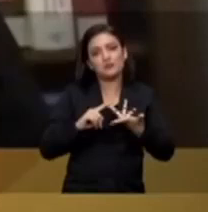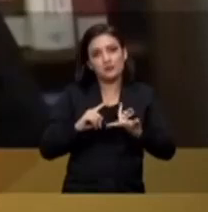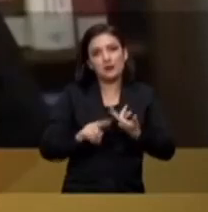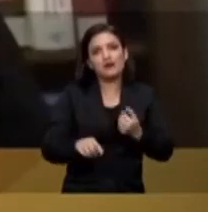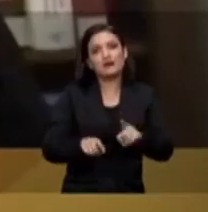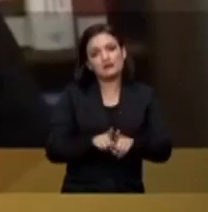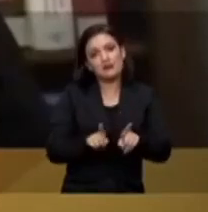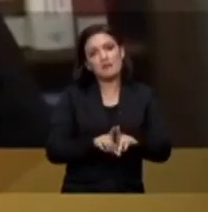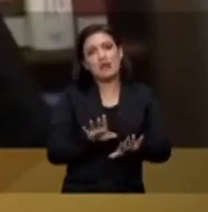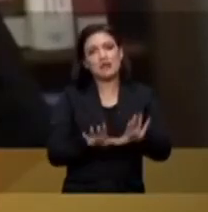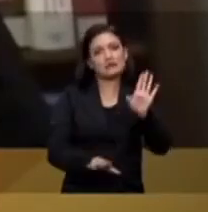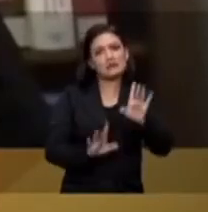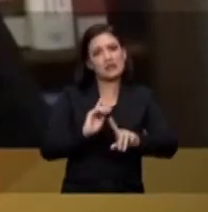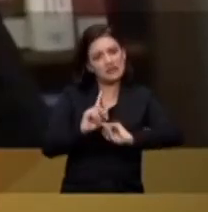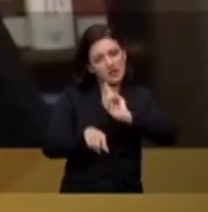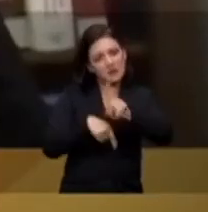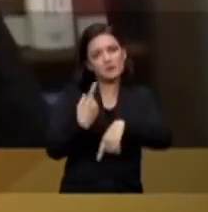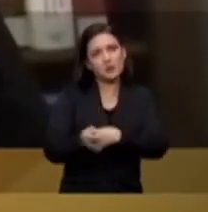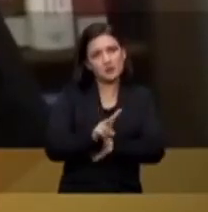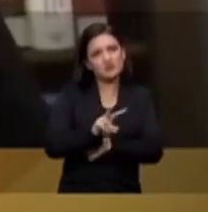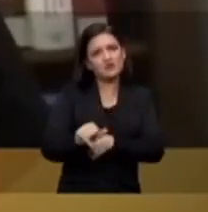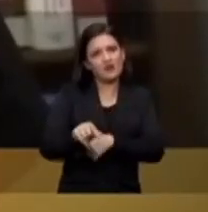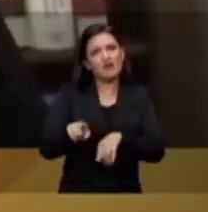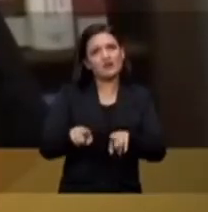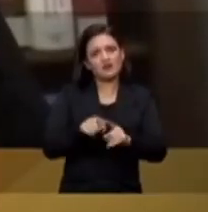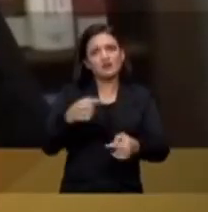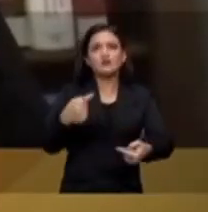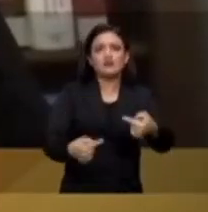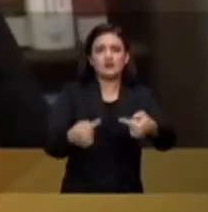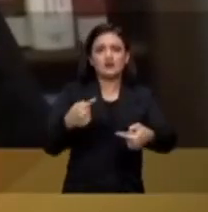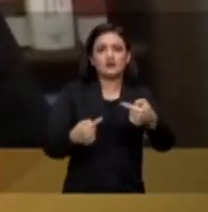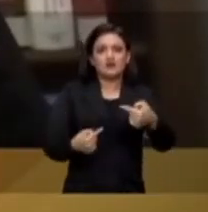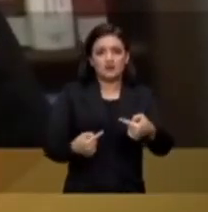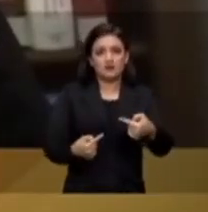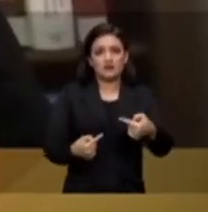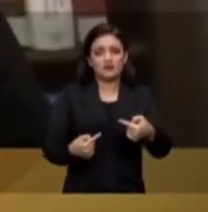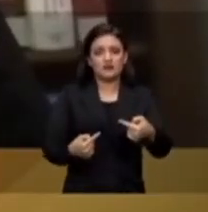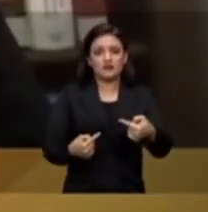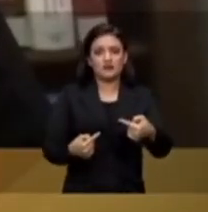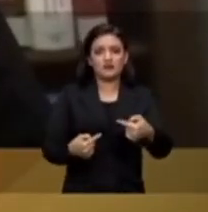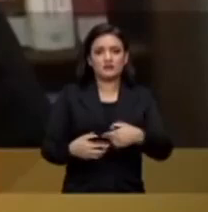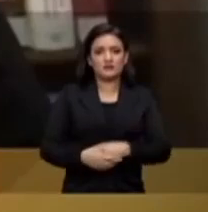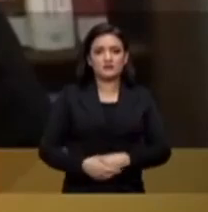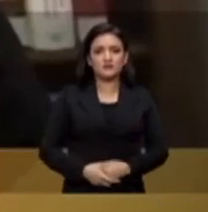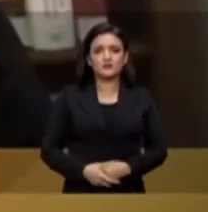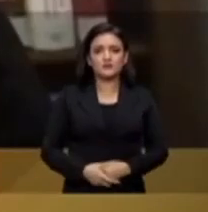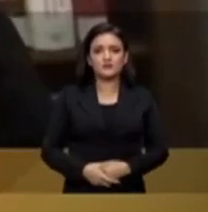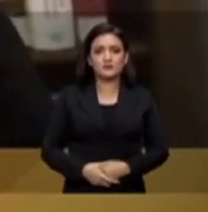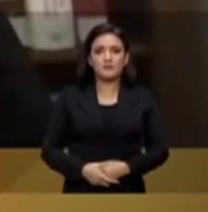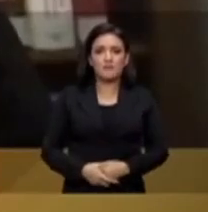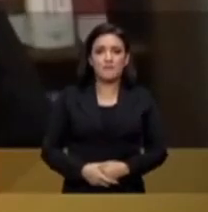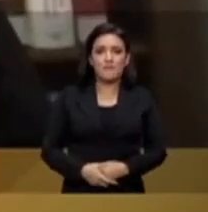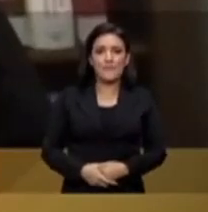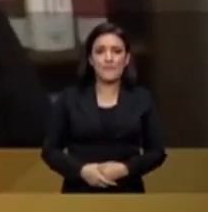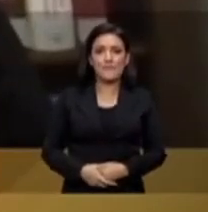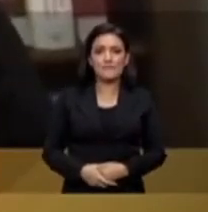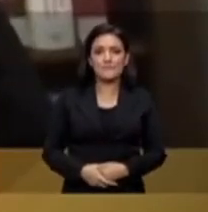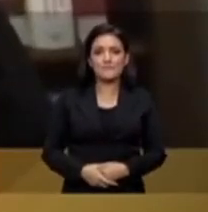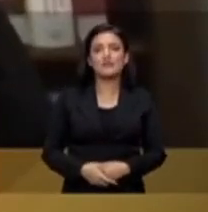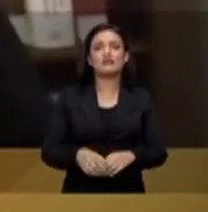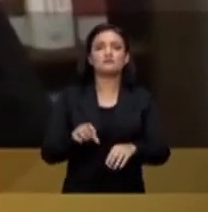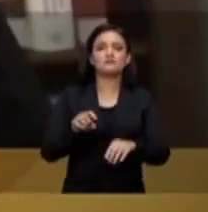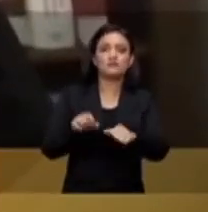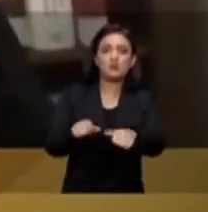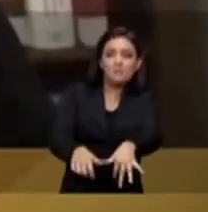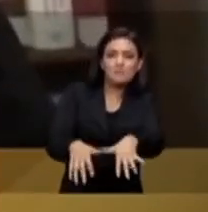sabe oportunamente traremos a colação, e não apenas deste egrégio